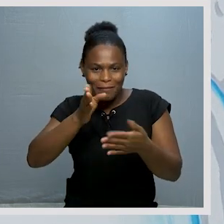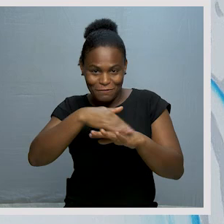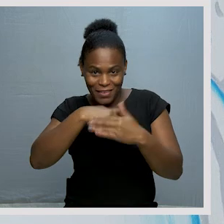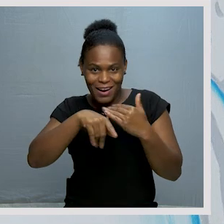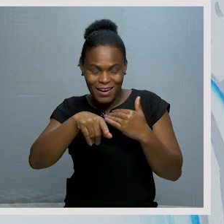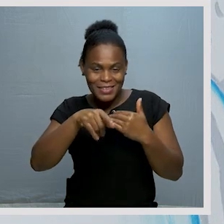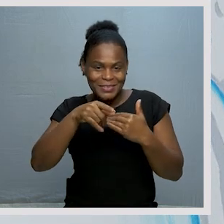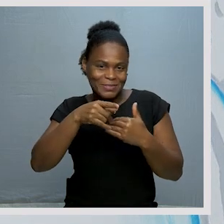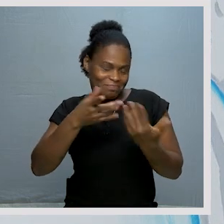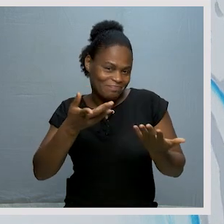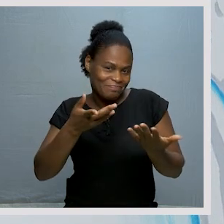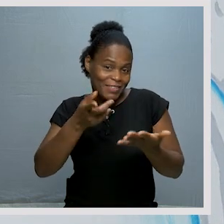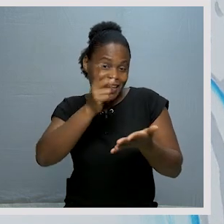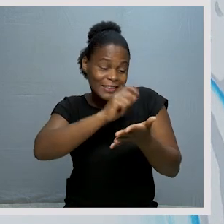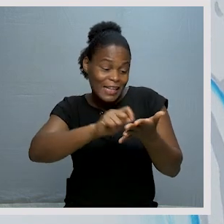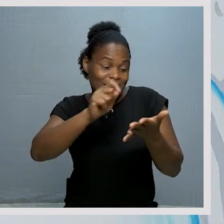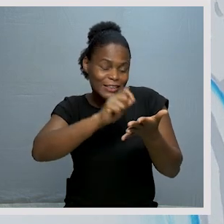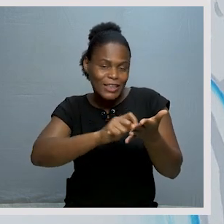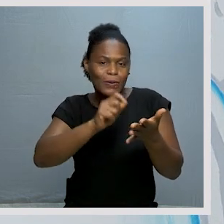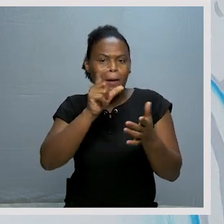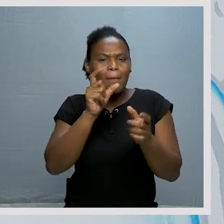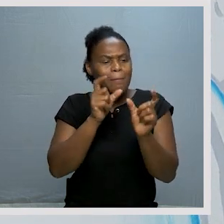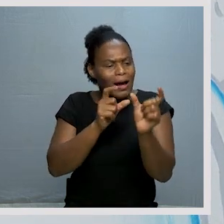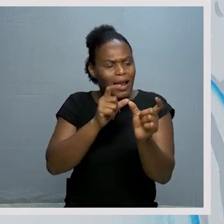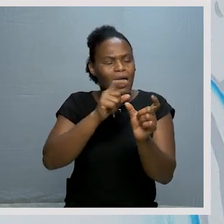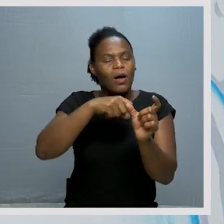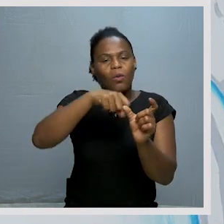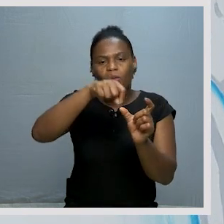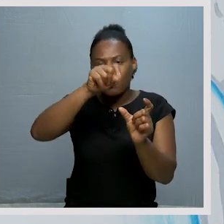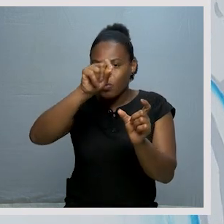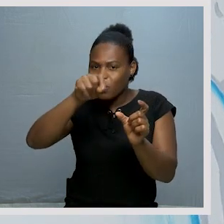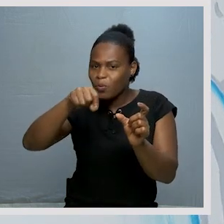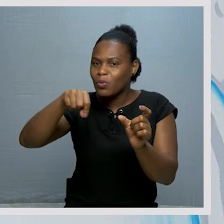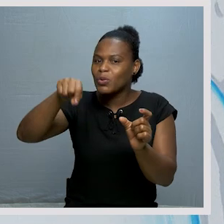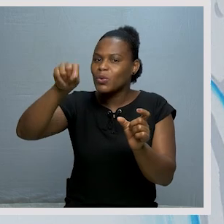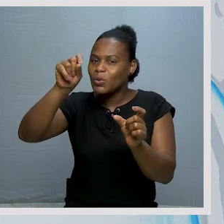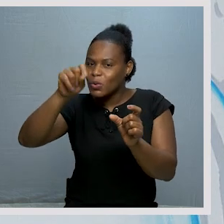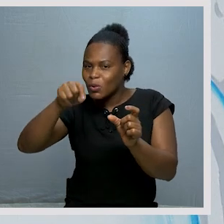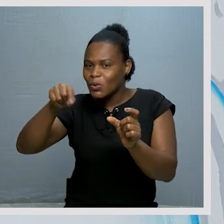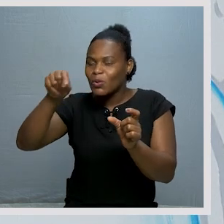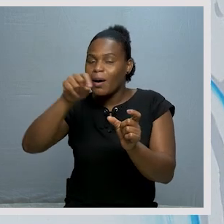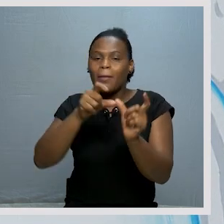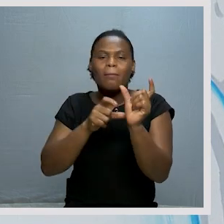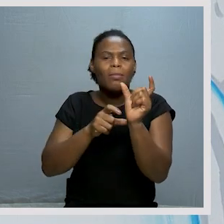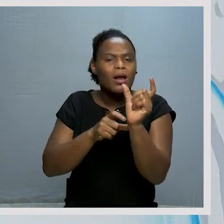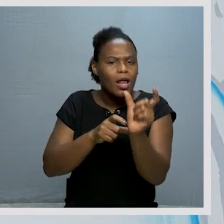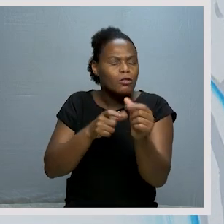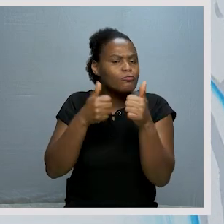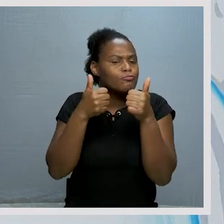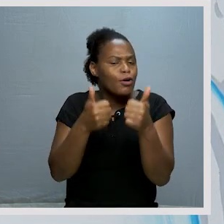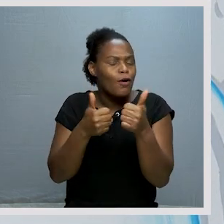temos um exercício de ortografia. E ortografia é a escrita correta